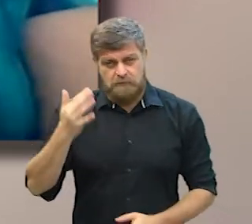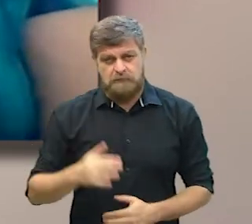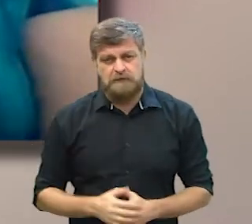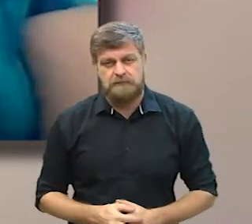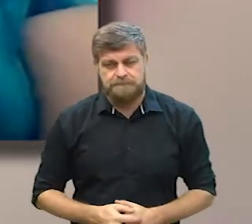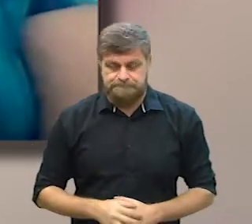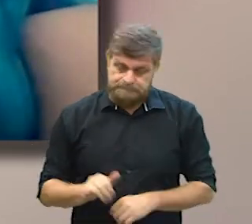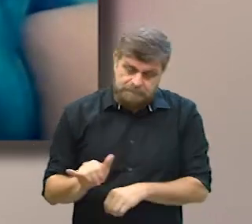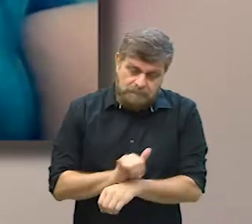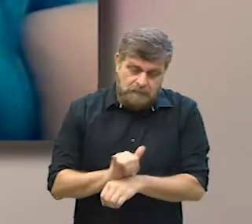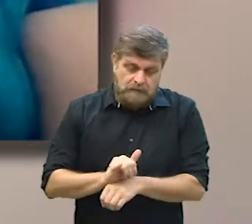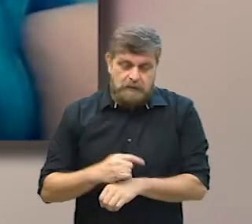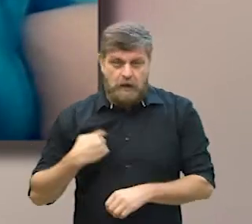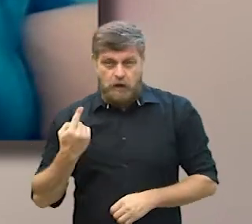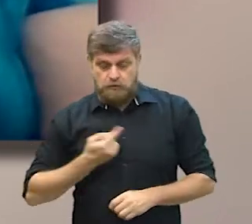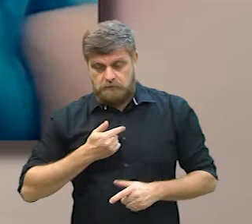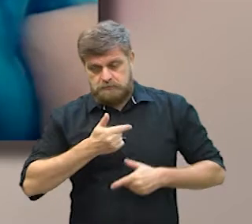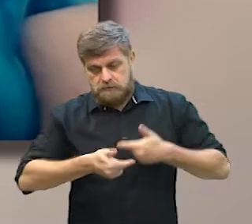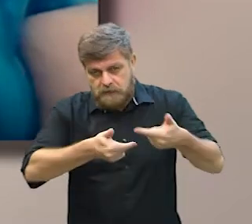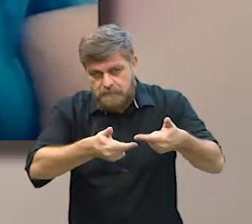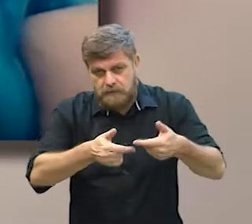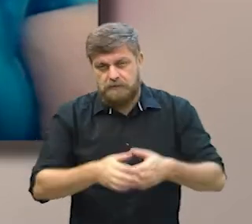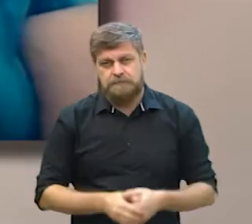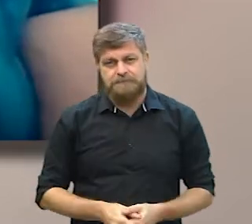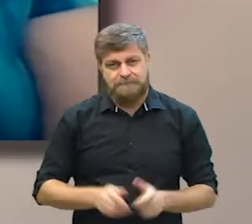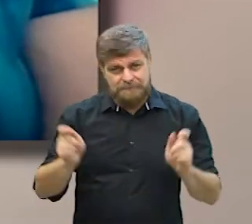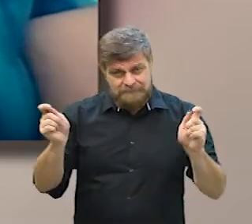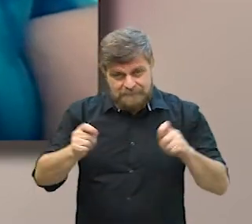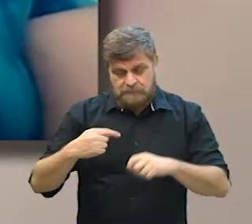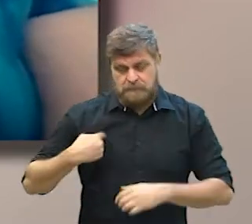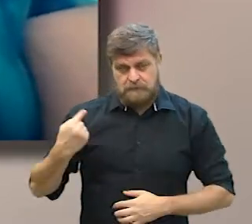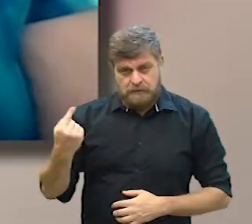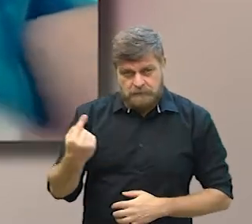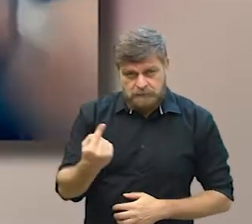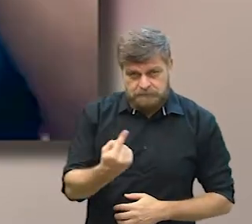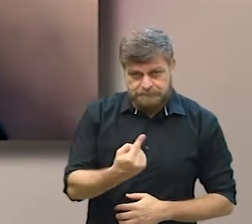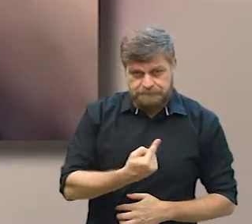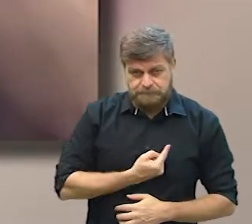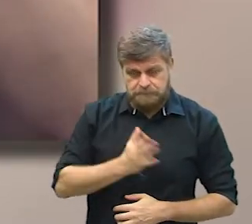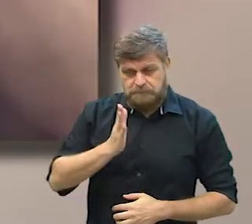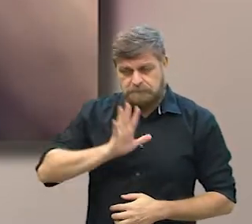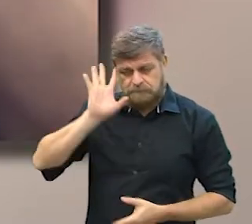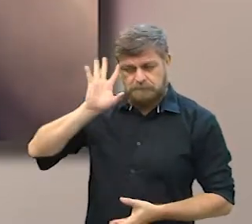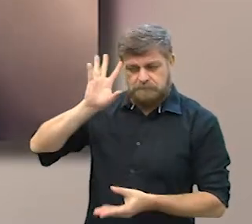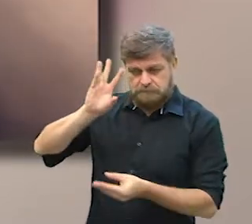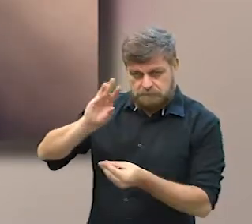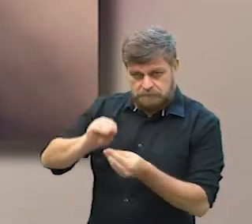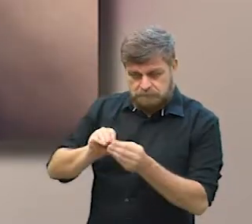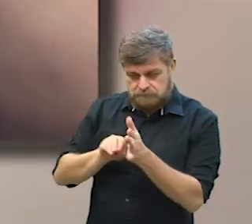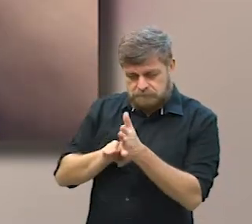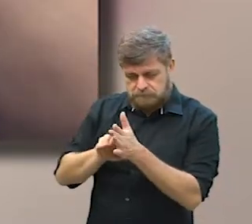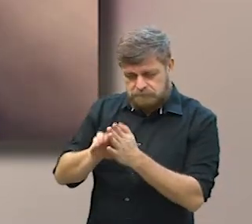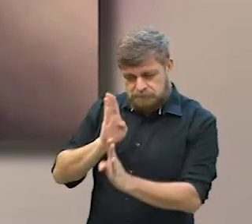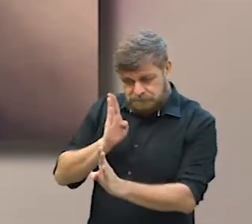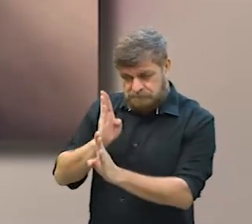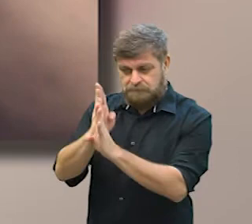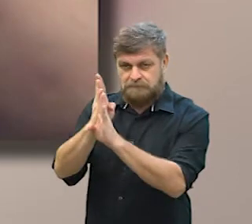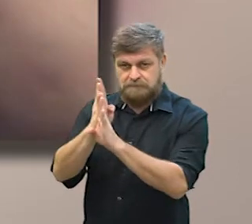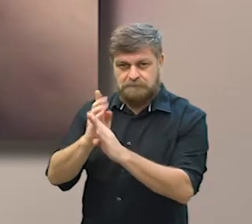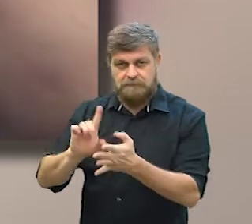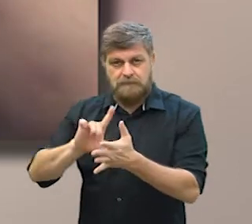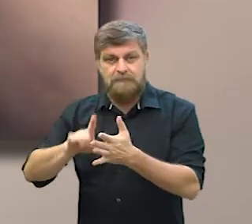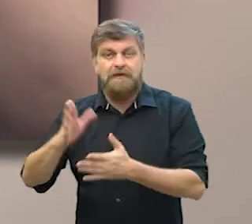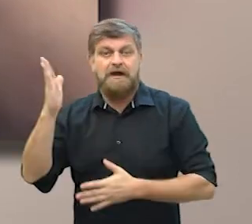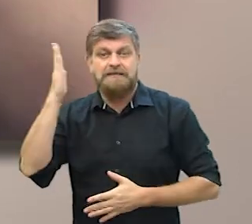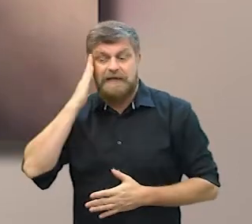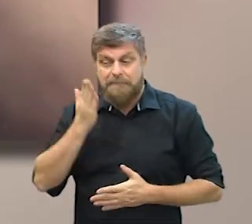acontece dessa forma, e aí sim a gente pode, né, já concluir esse diagnóstico e